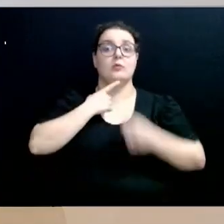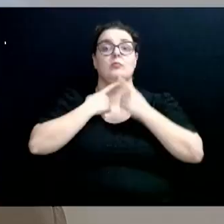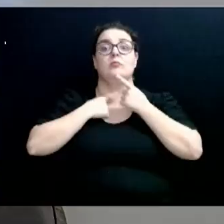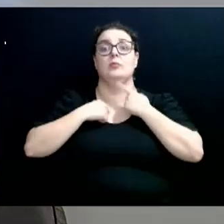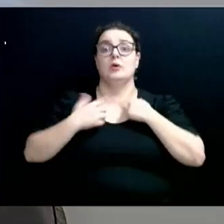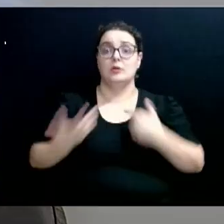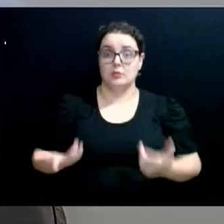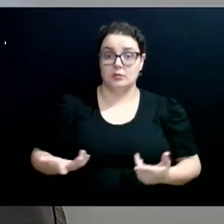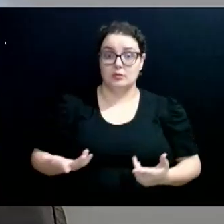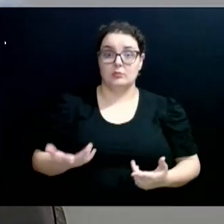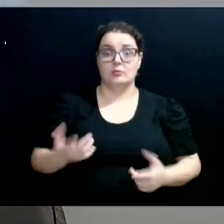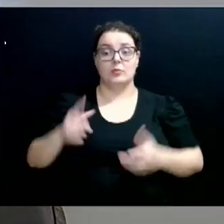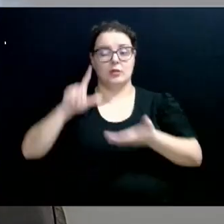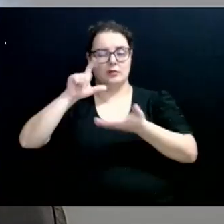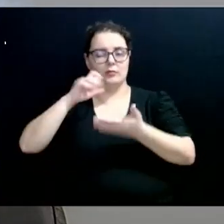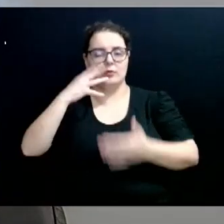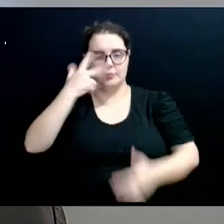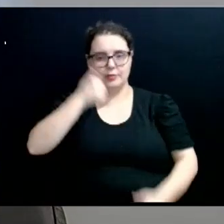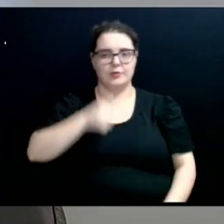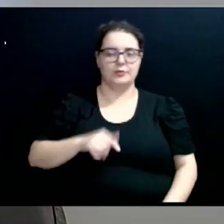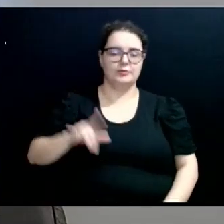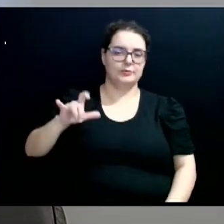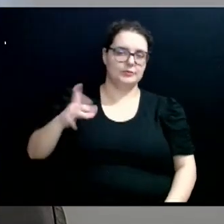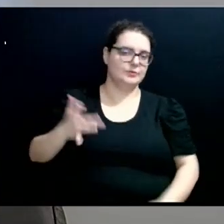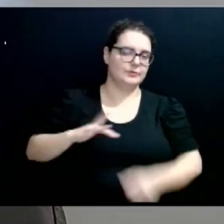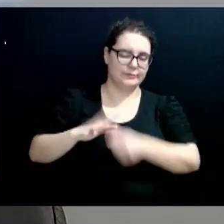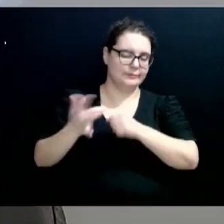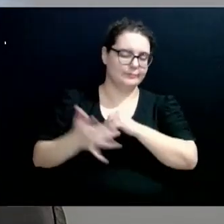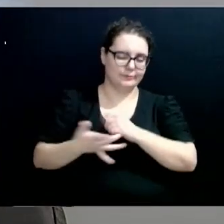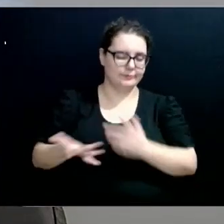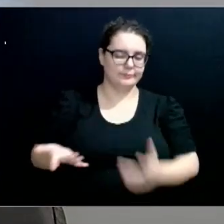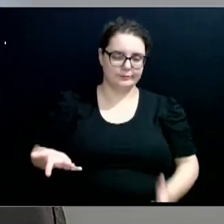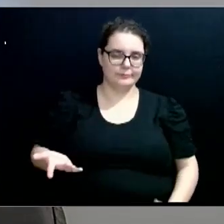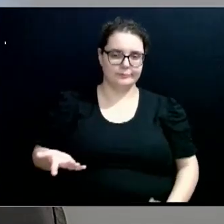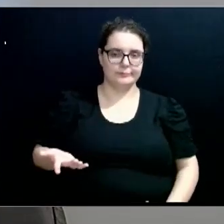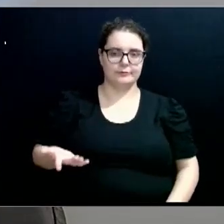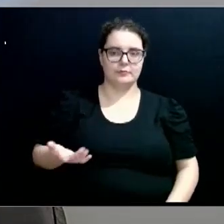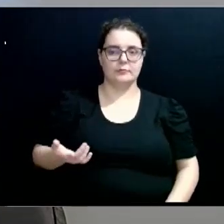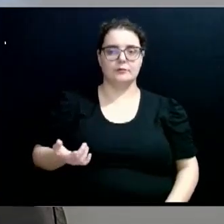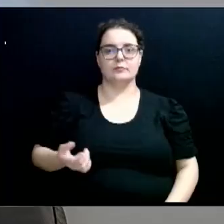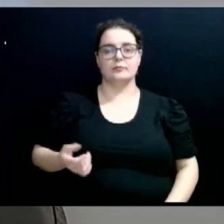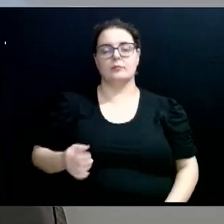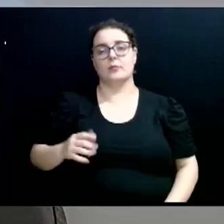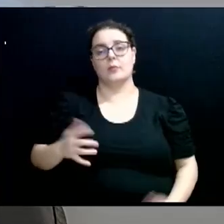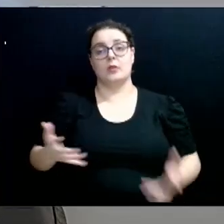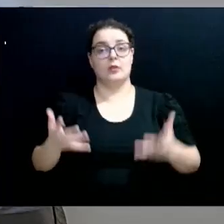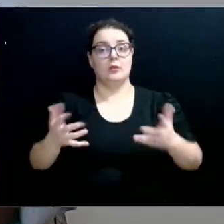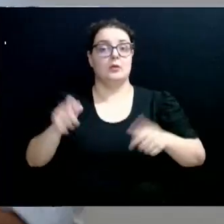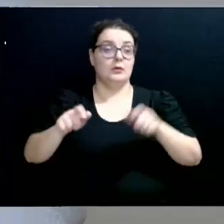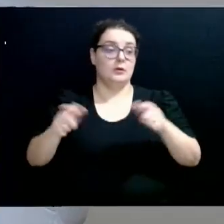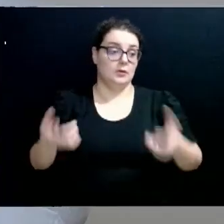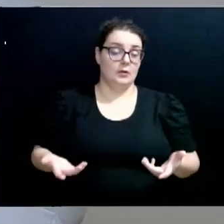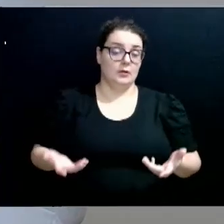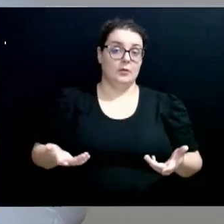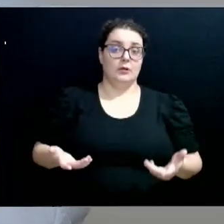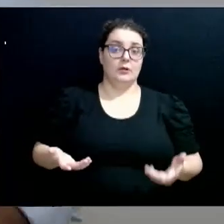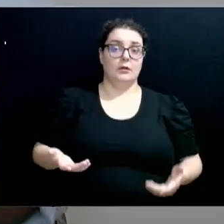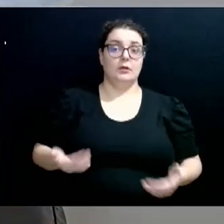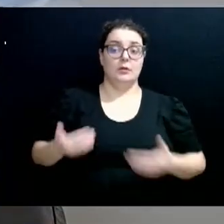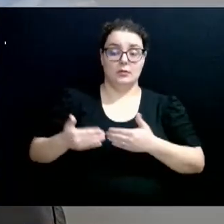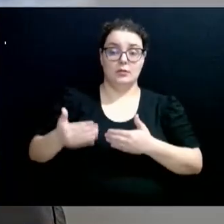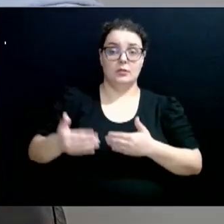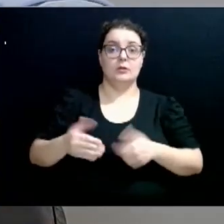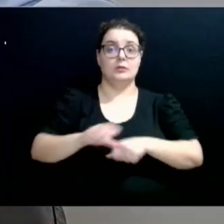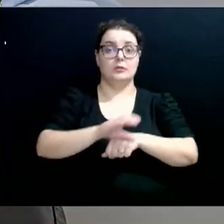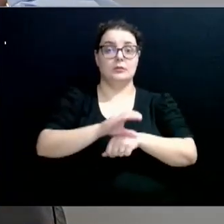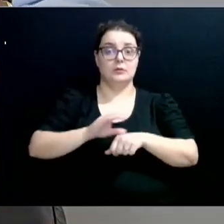necessariamente pelo seu desejo, por aquela foto bonita que a gente viu nas redes sociais ou eventualmente instigado por alguma pessoa.